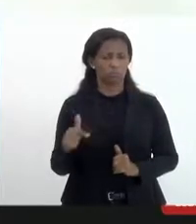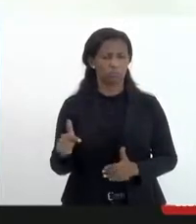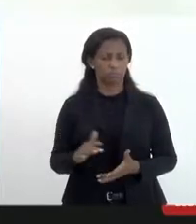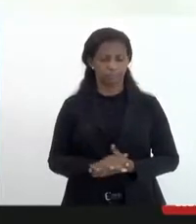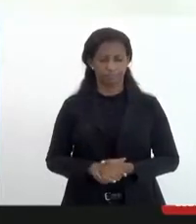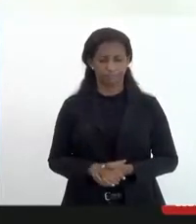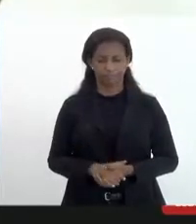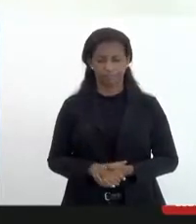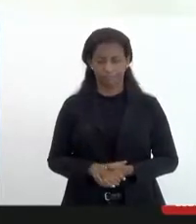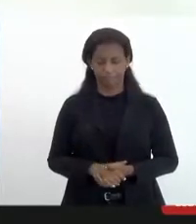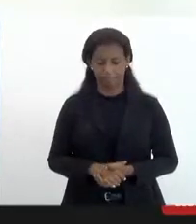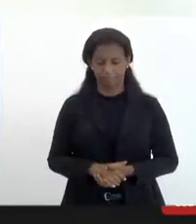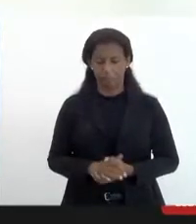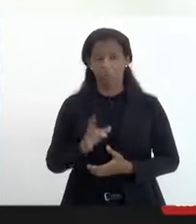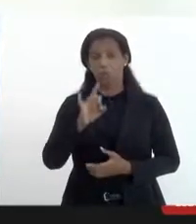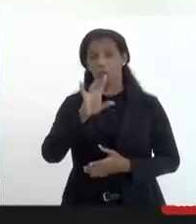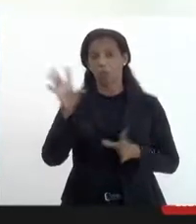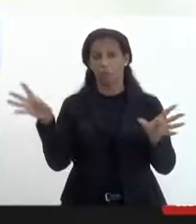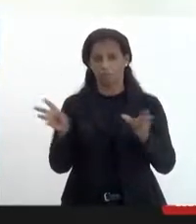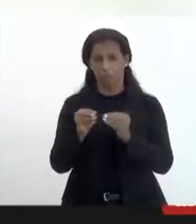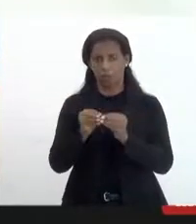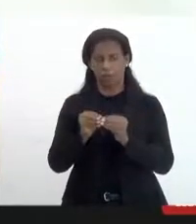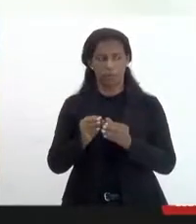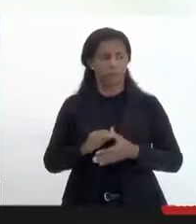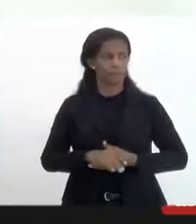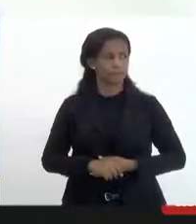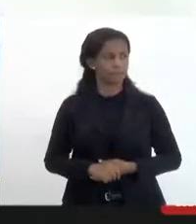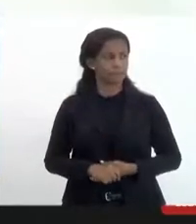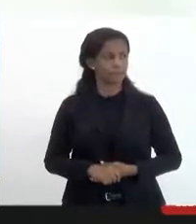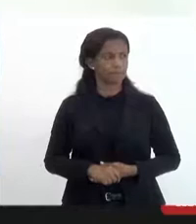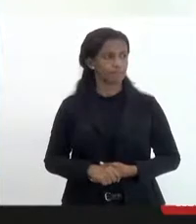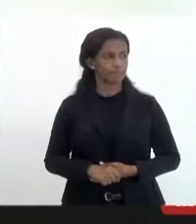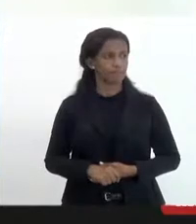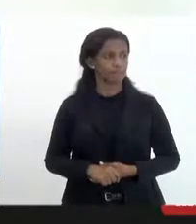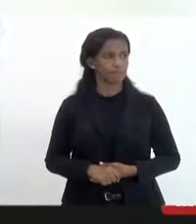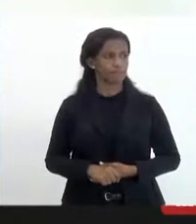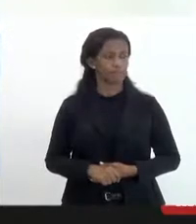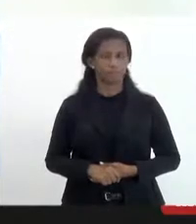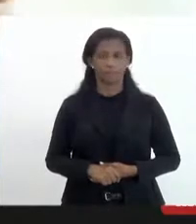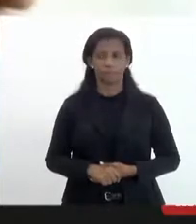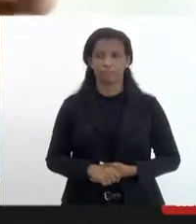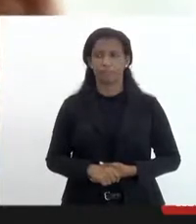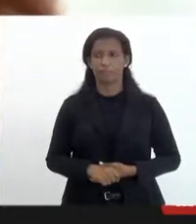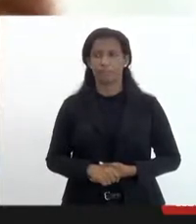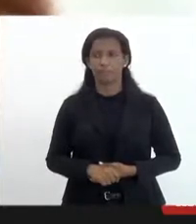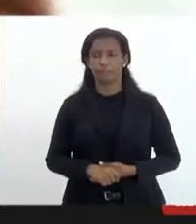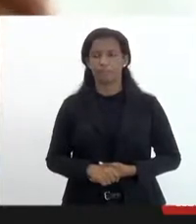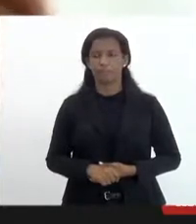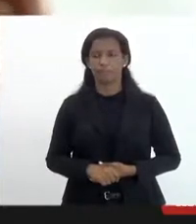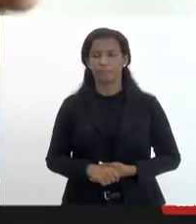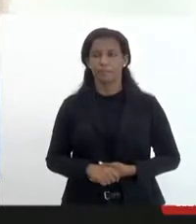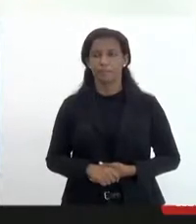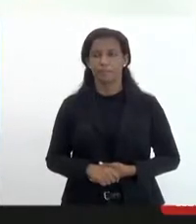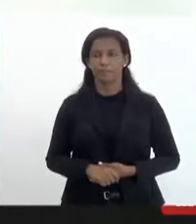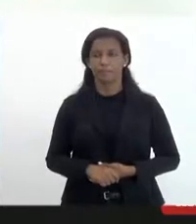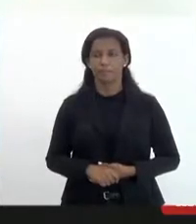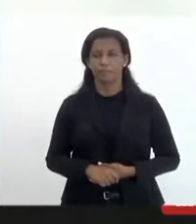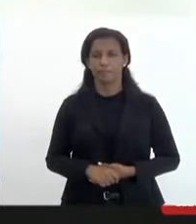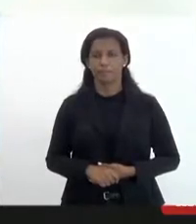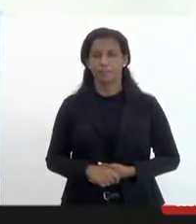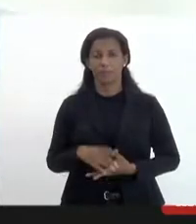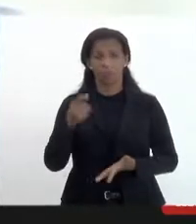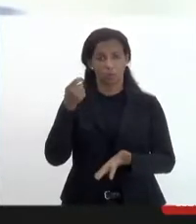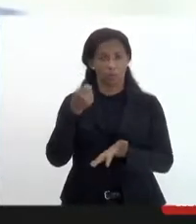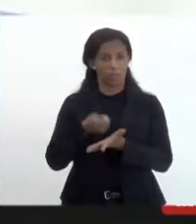Doutor Gadelha, só para concluir, porque eu vou encerrar a CPI, eu tenho outra reunião às 14 horas, faltam 10 minutos, sobre o regime